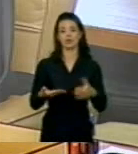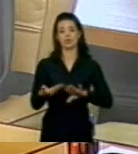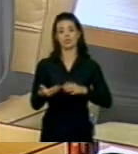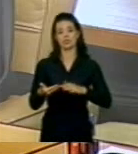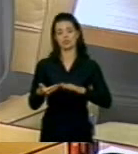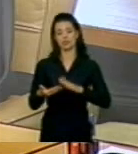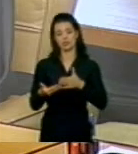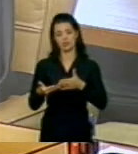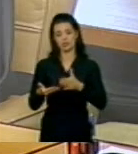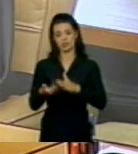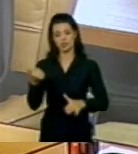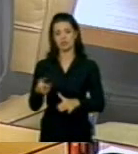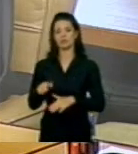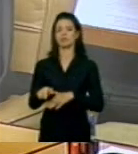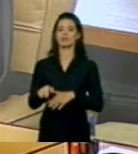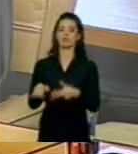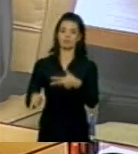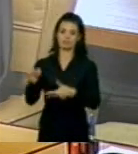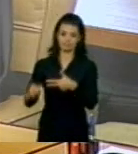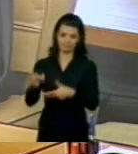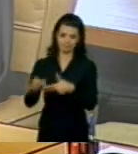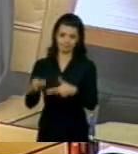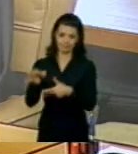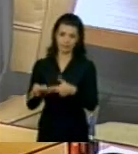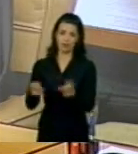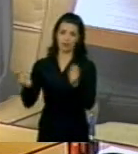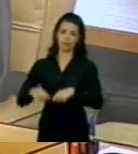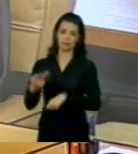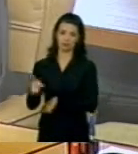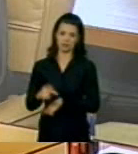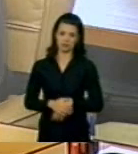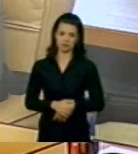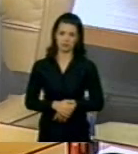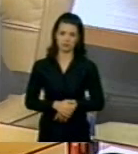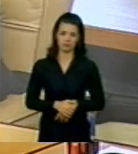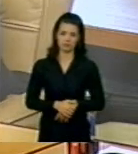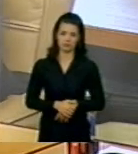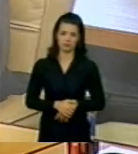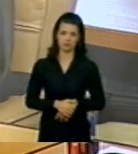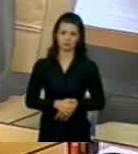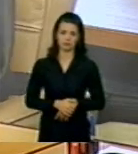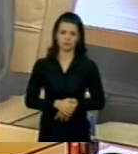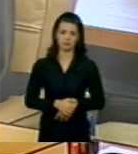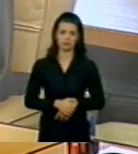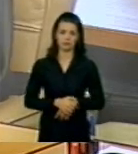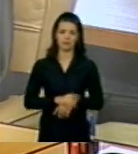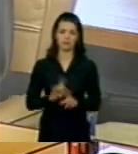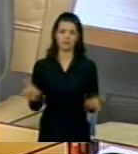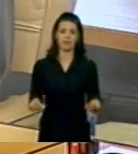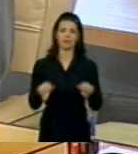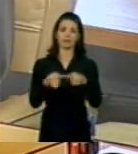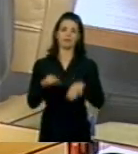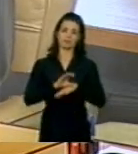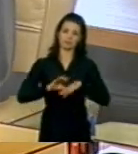das suas mais importantes prerrogativas. Tal compatibilização, e